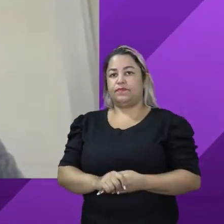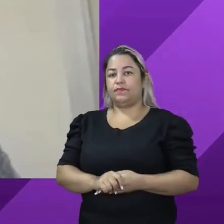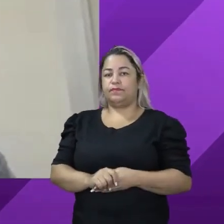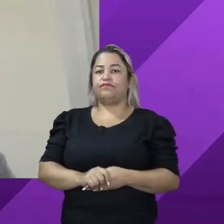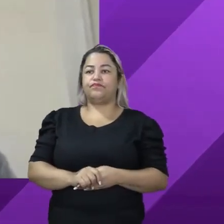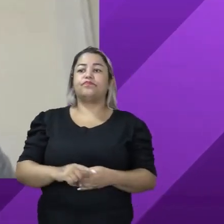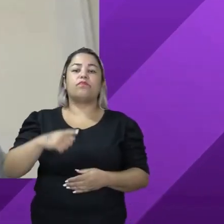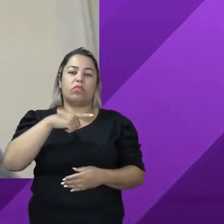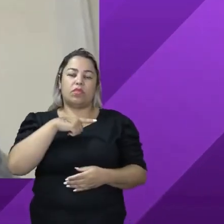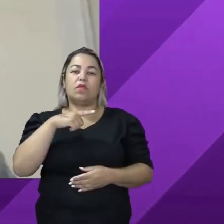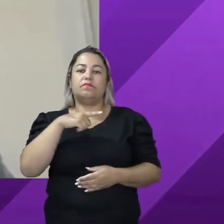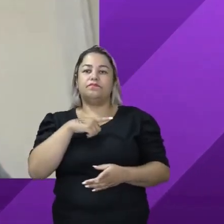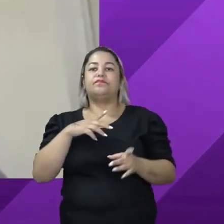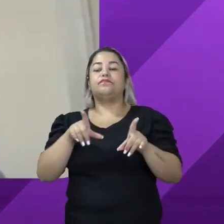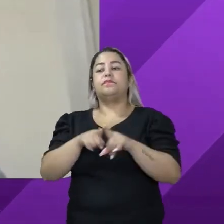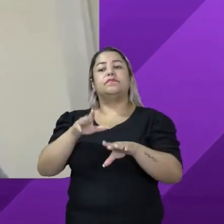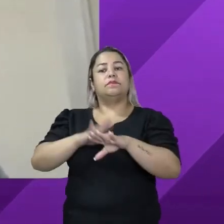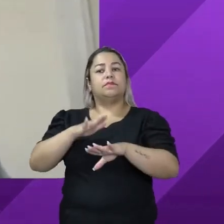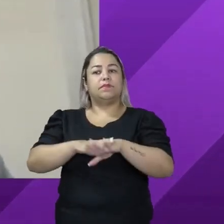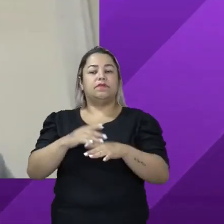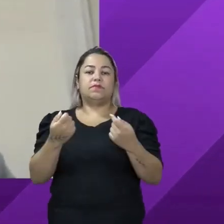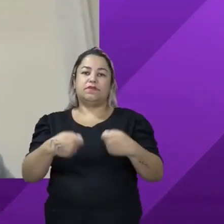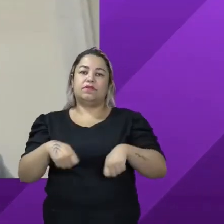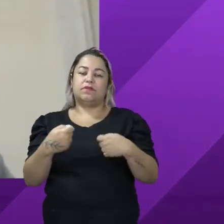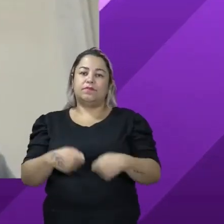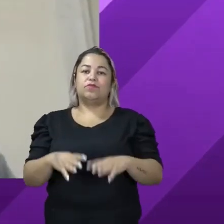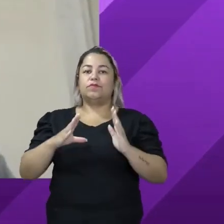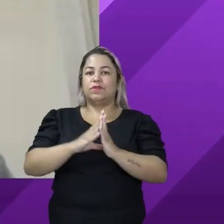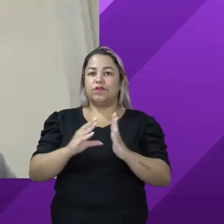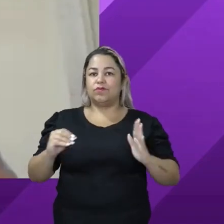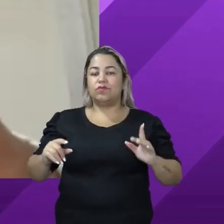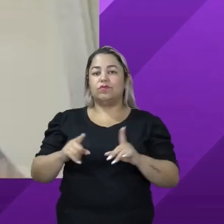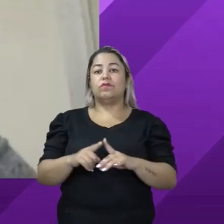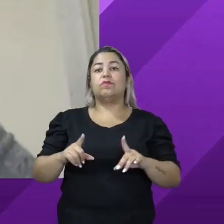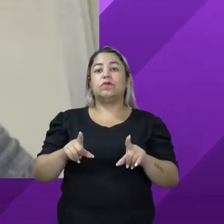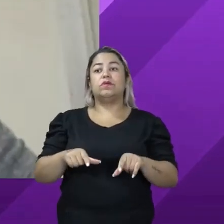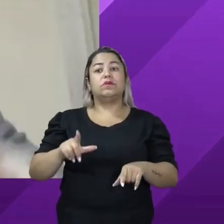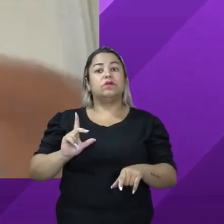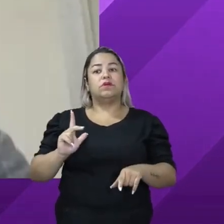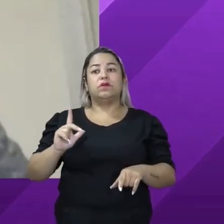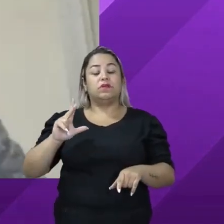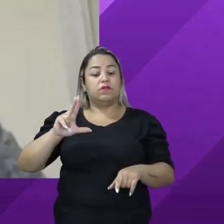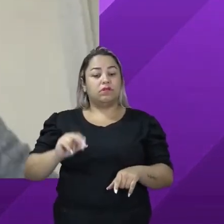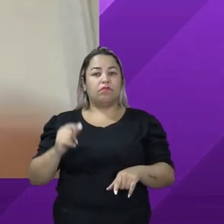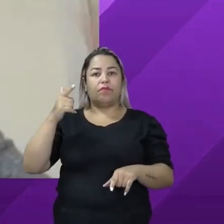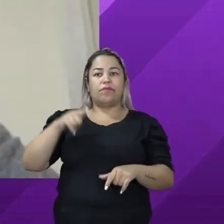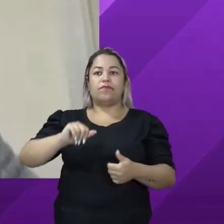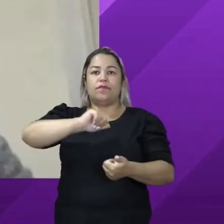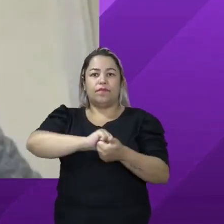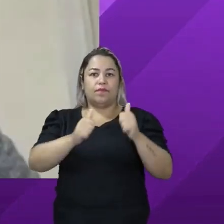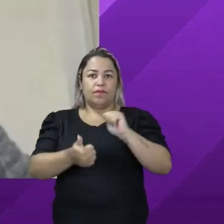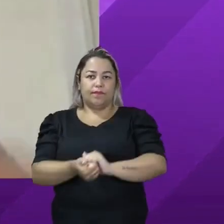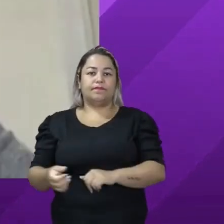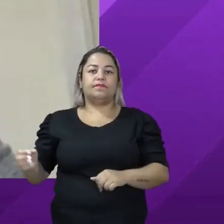faz com que a gente esteja cada vez mais dependentes de um modelo de produção que não consegue se adaptar ao novo